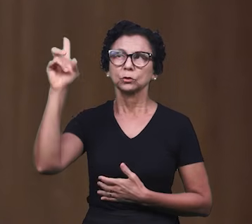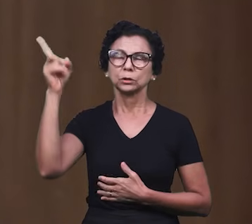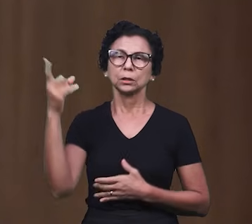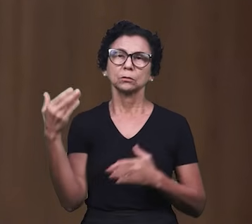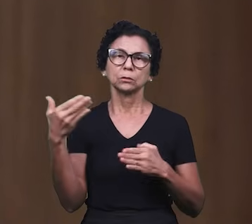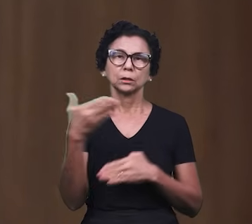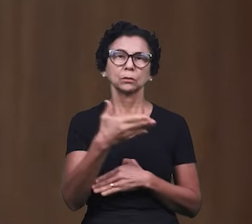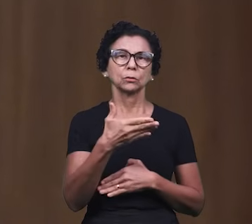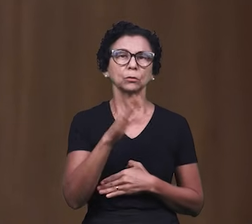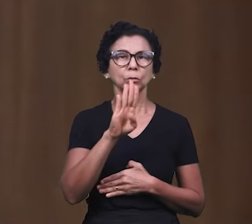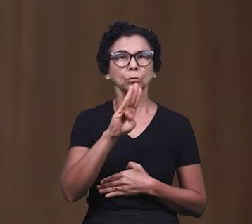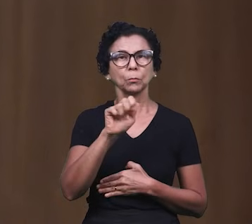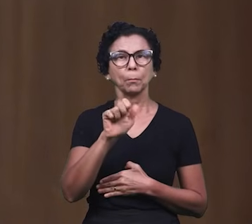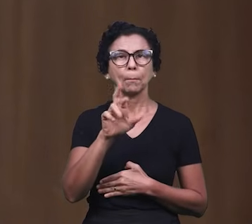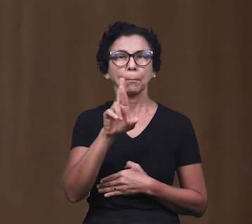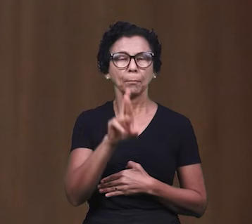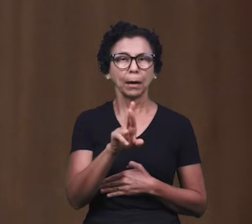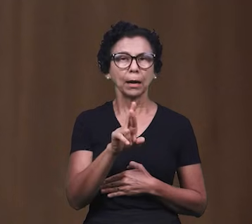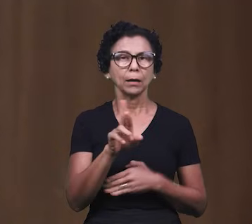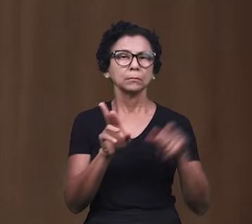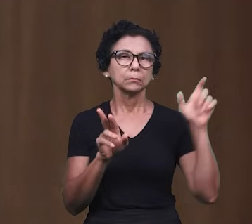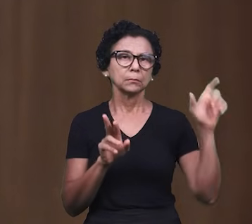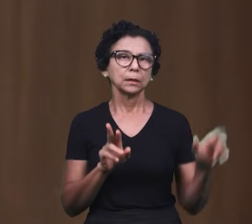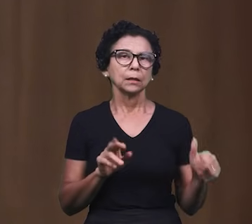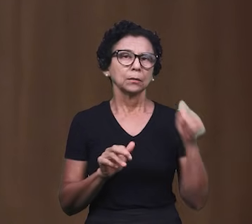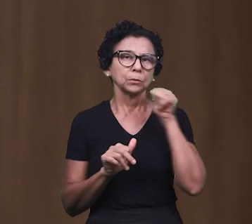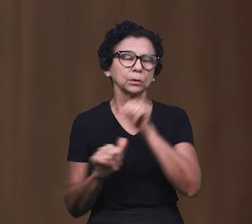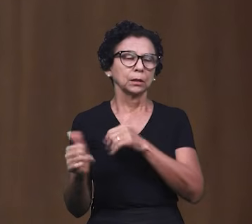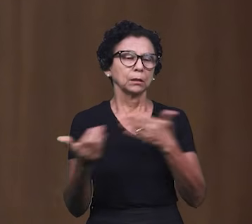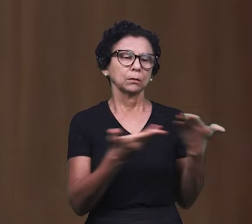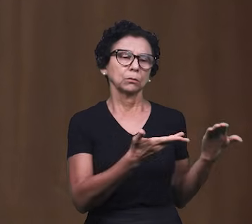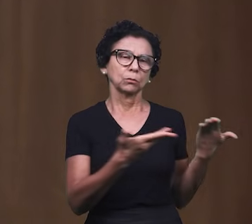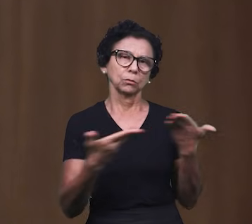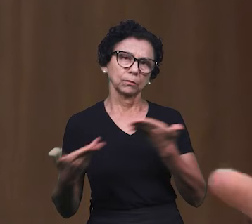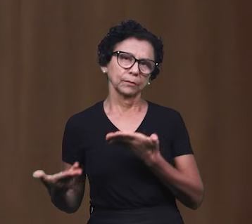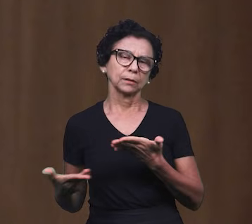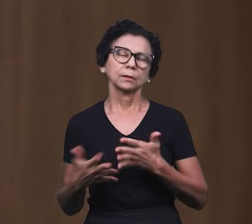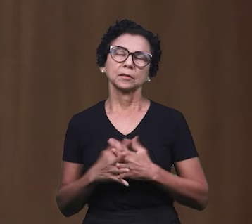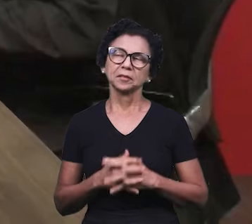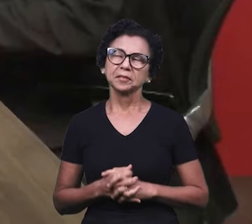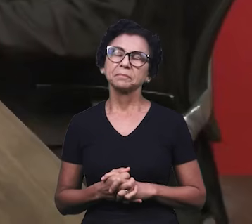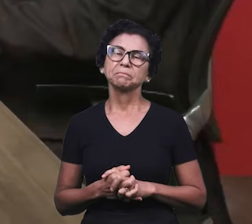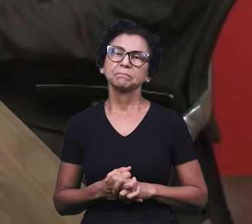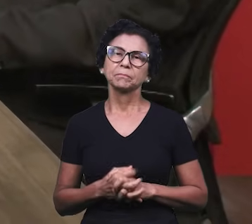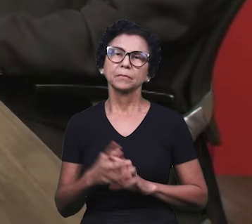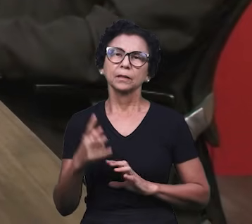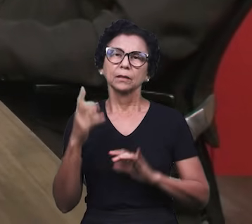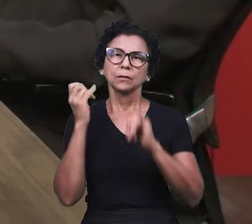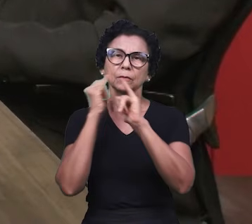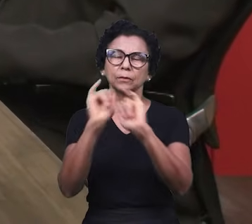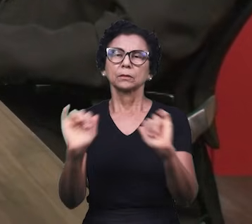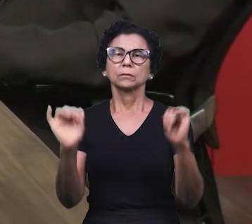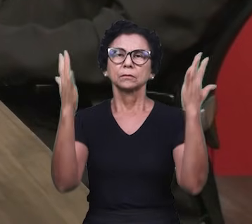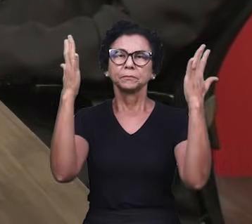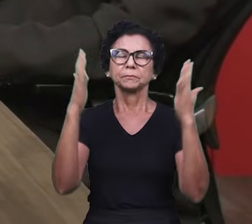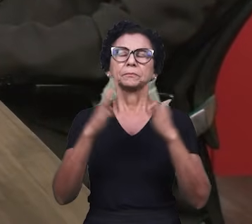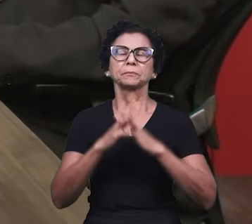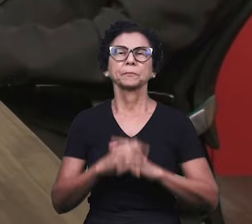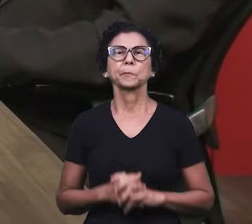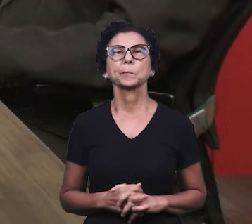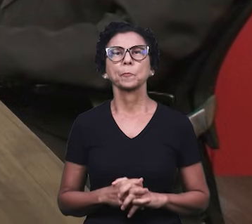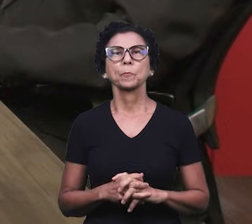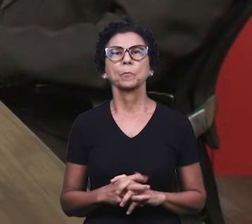pela TV, mas grandes experiências como essa o senhor tem operado de fato. E pastor Fernando, agora